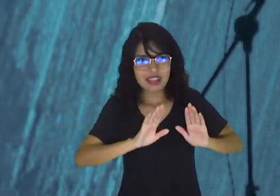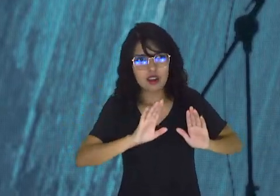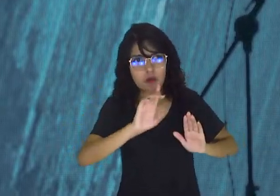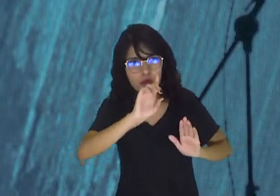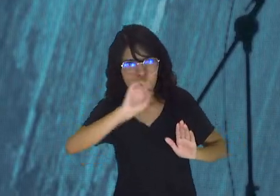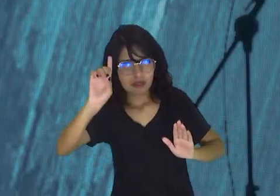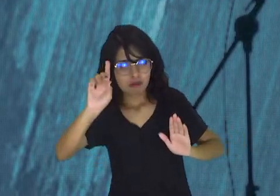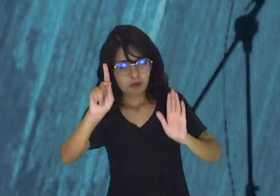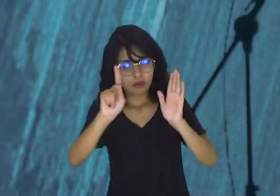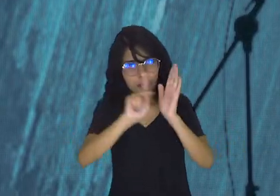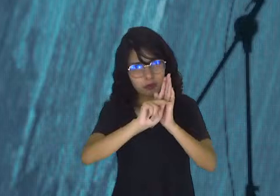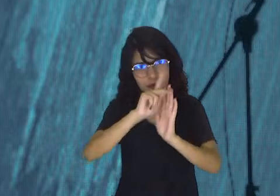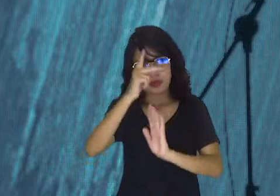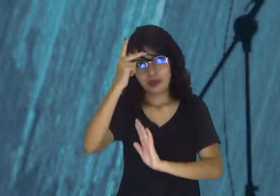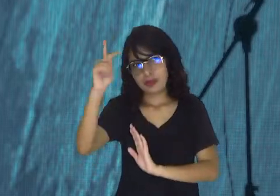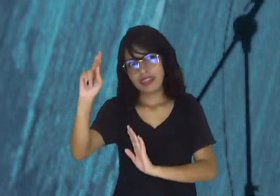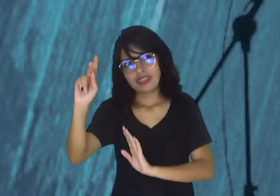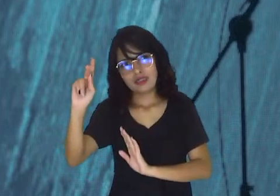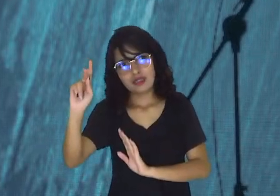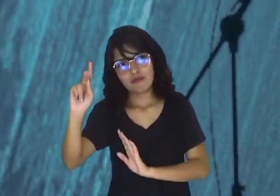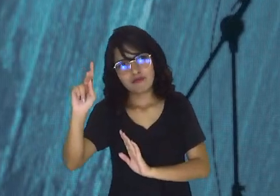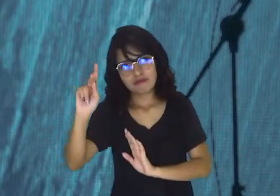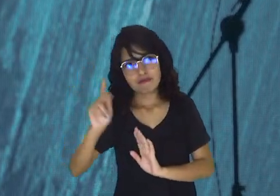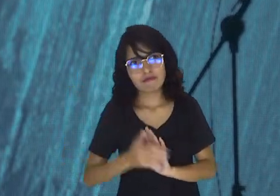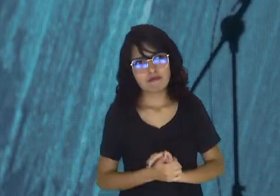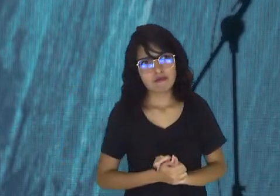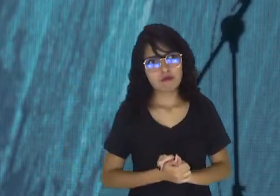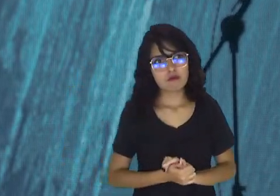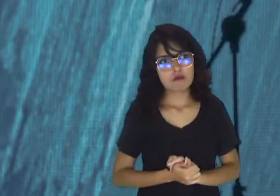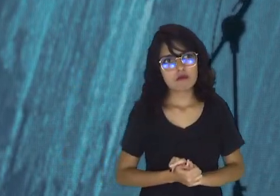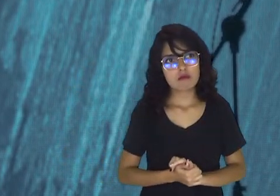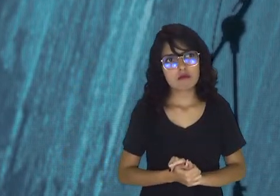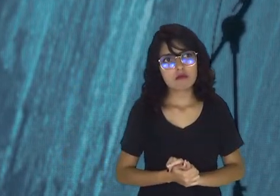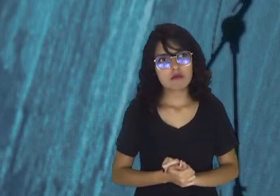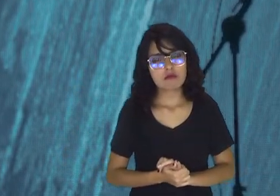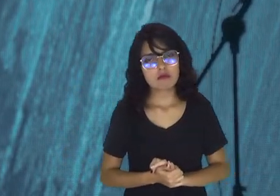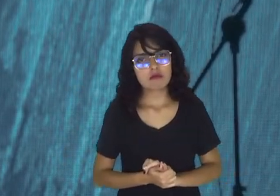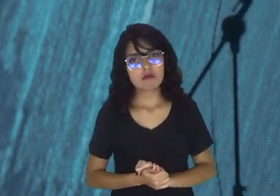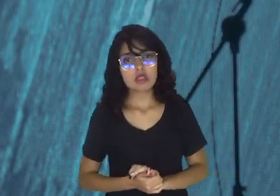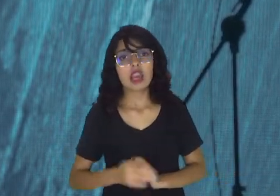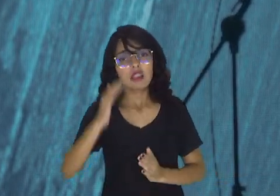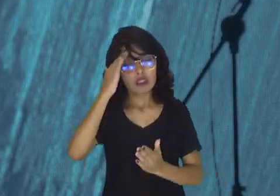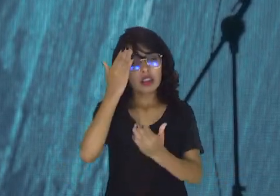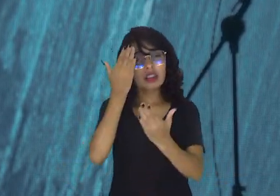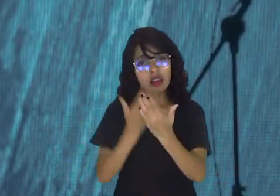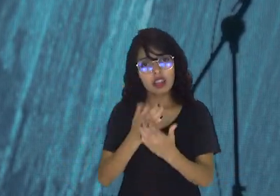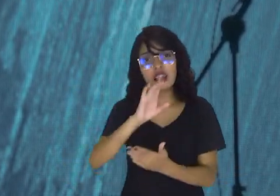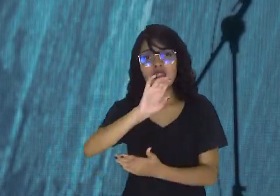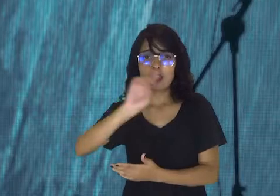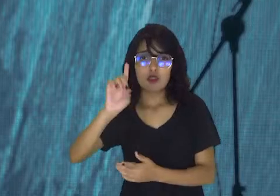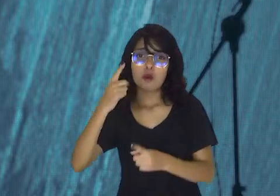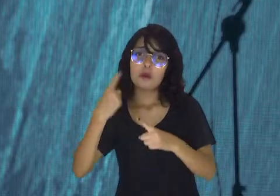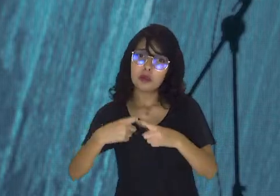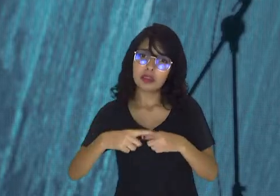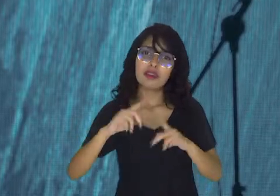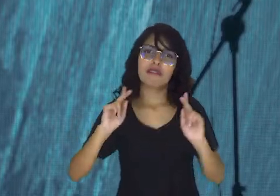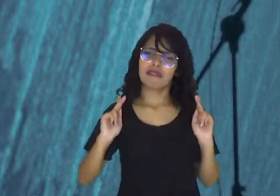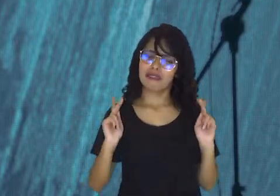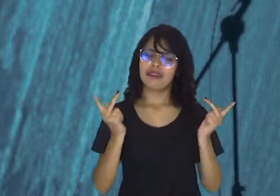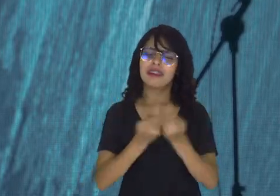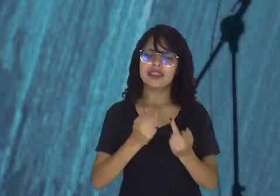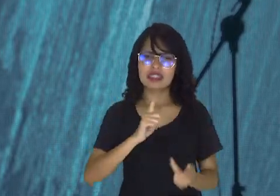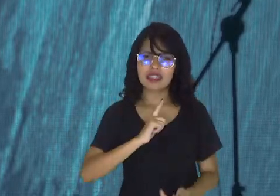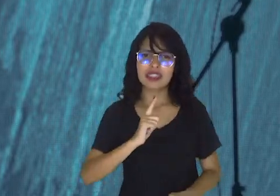tua crença em Deus, porque tem uma grande recompensa. E um dos